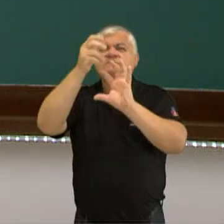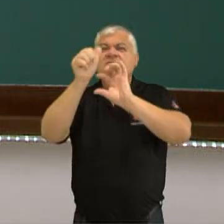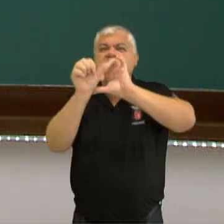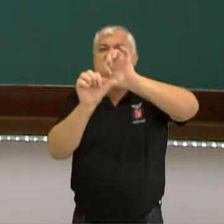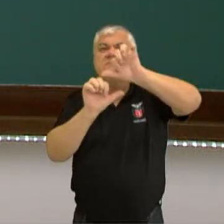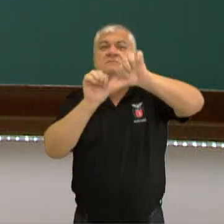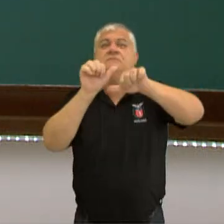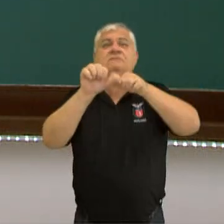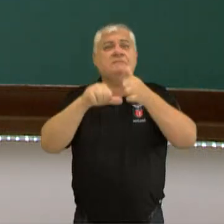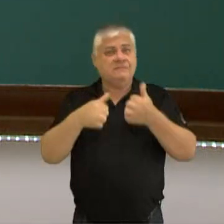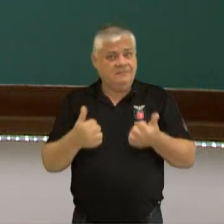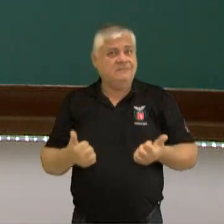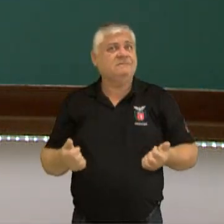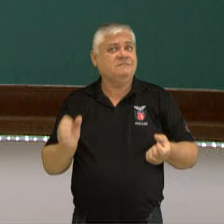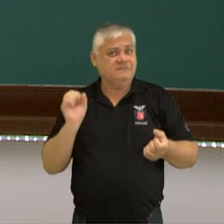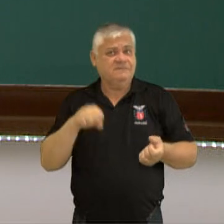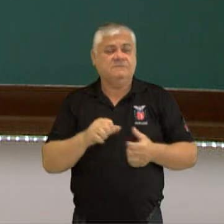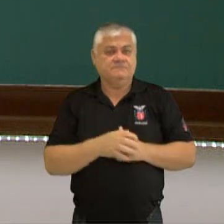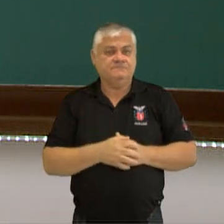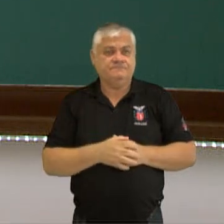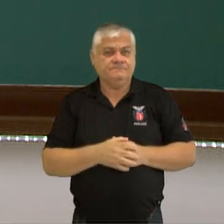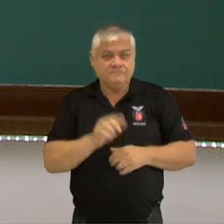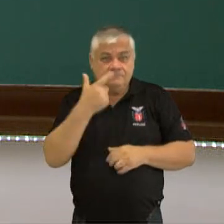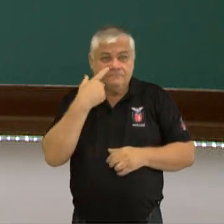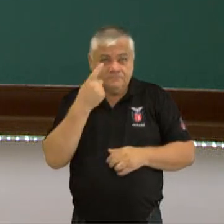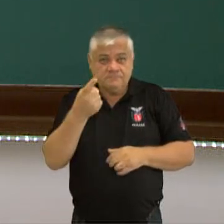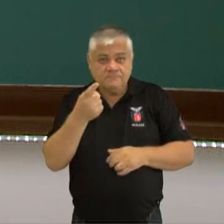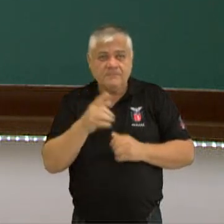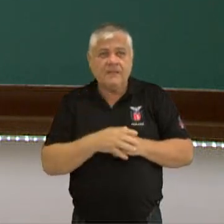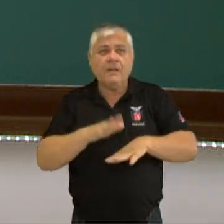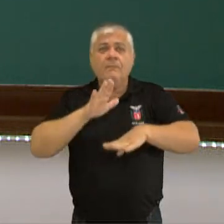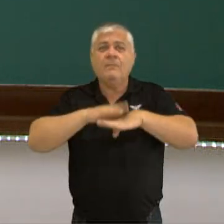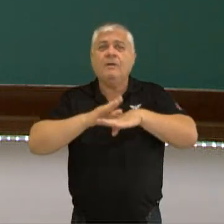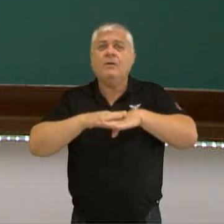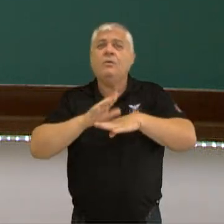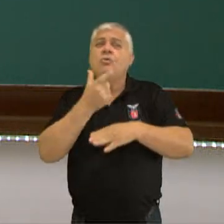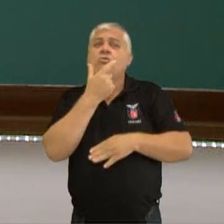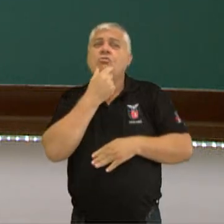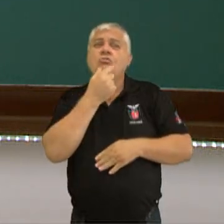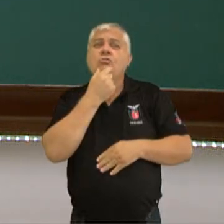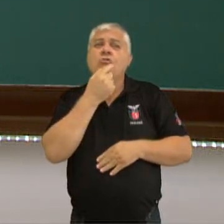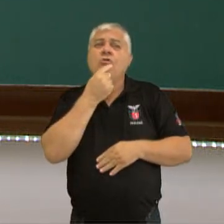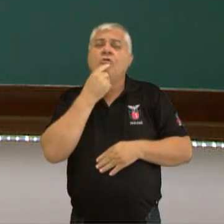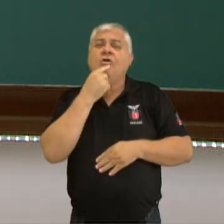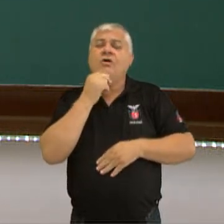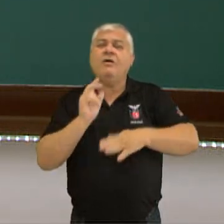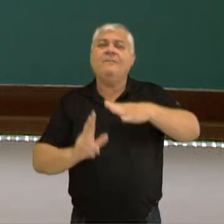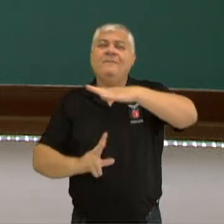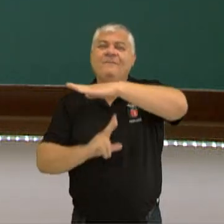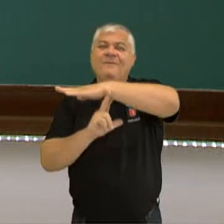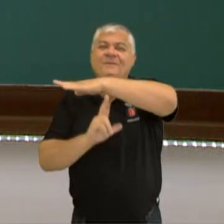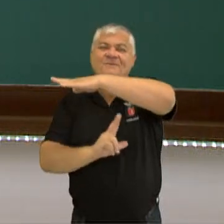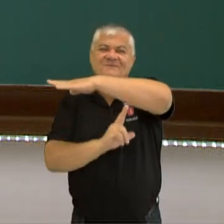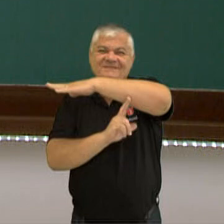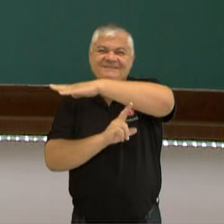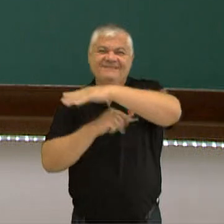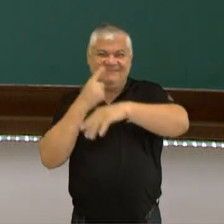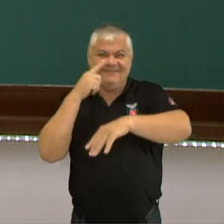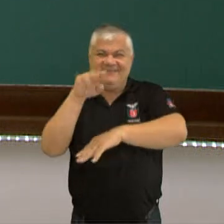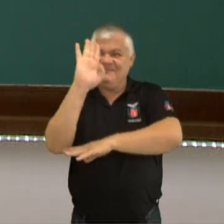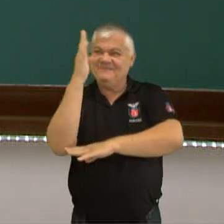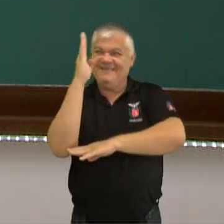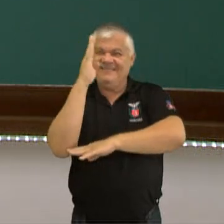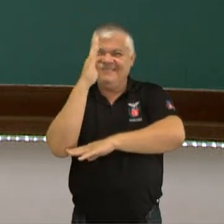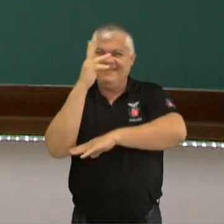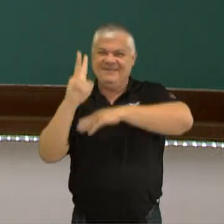do relevo, por exemplo. Percebam a ação do ser humano. Aqui ele construiu uma ponte, né? Ele fez